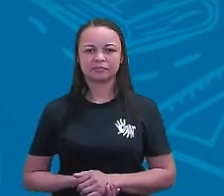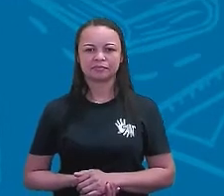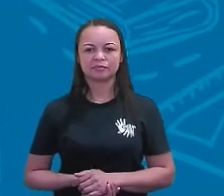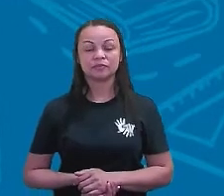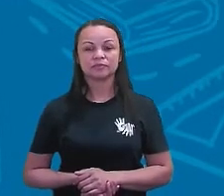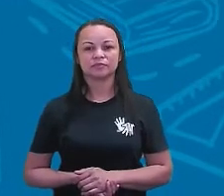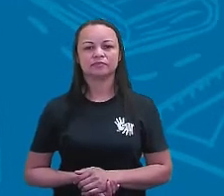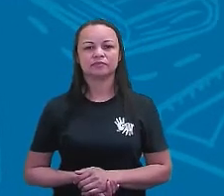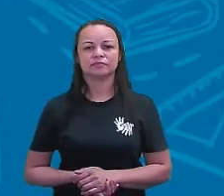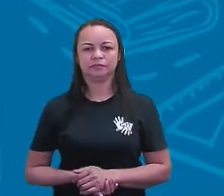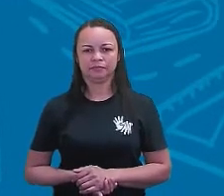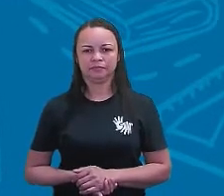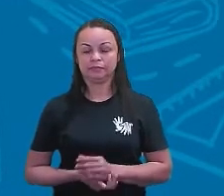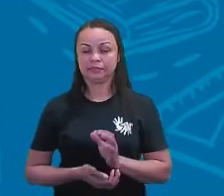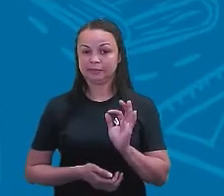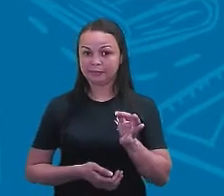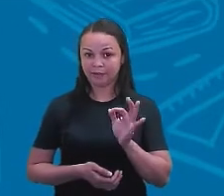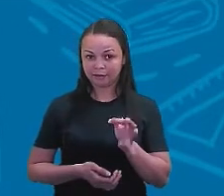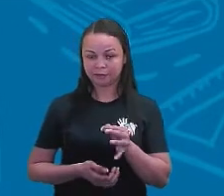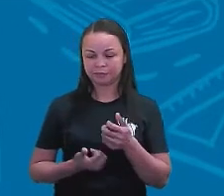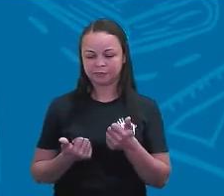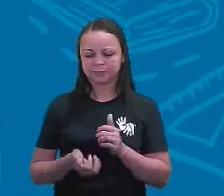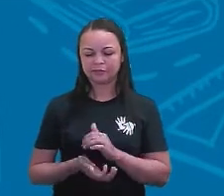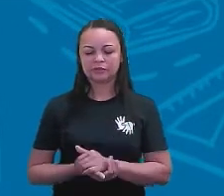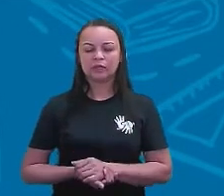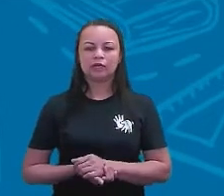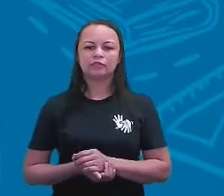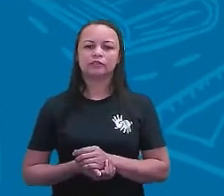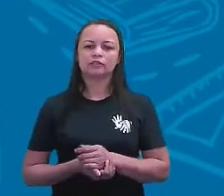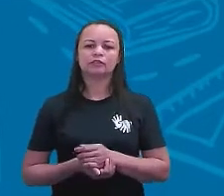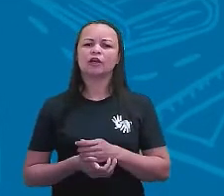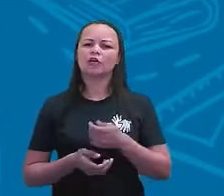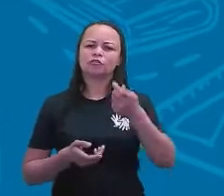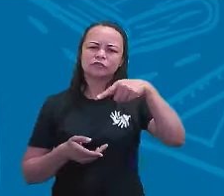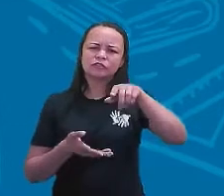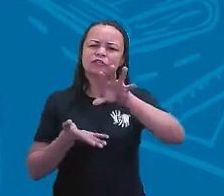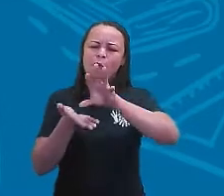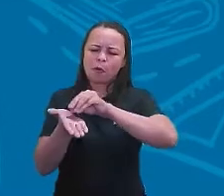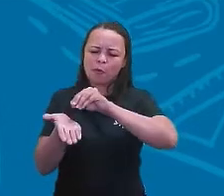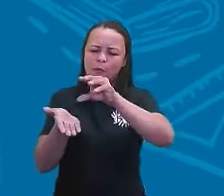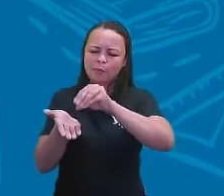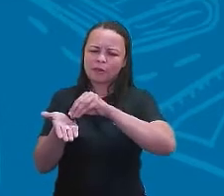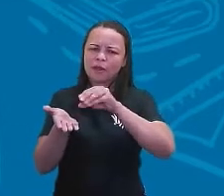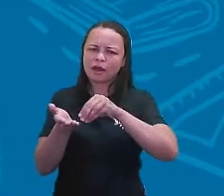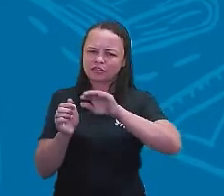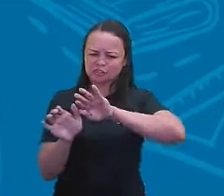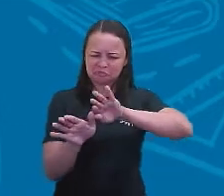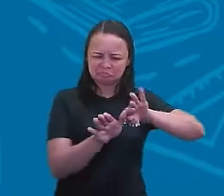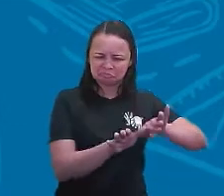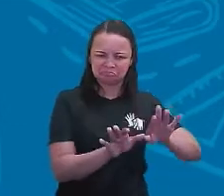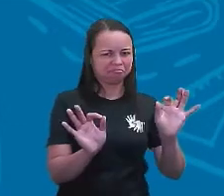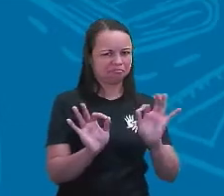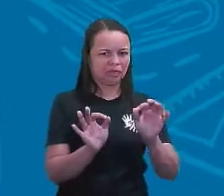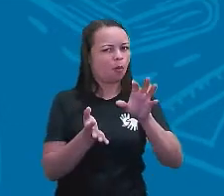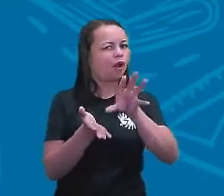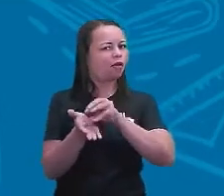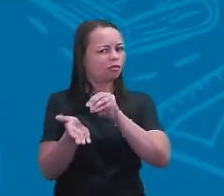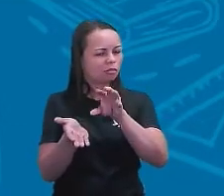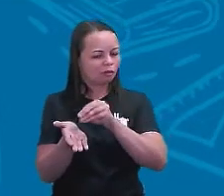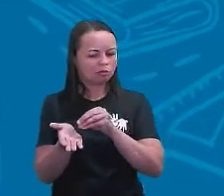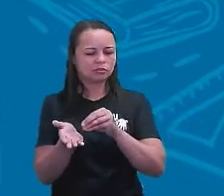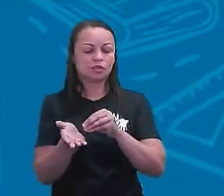que a de espanhol. Certo, gente? Então, vai anotando, não deixa isso aí de lado, não. Com relação